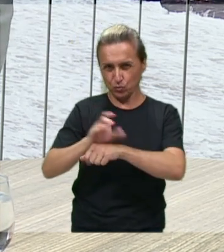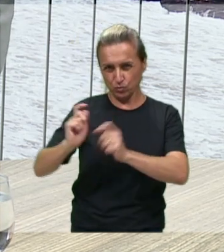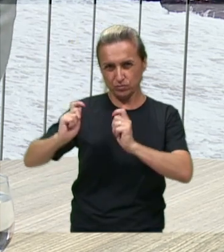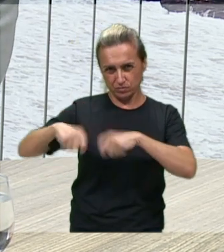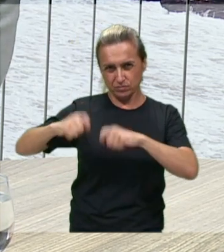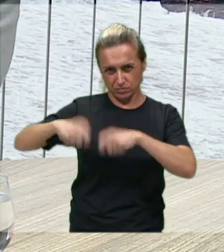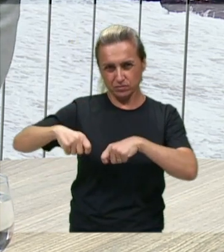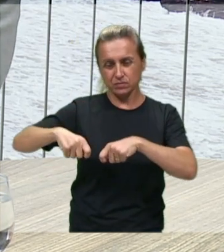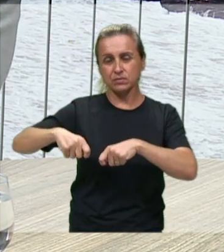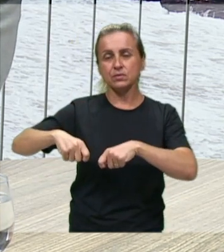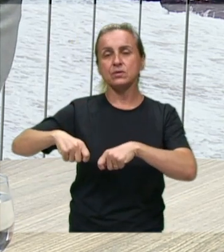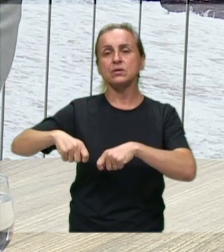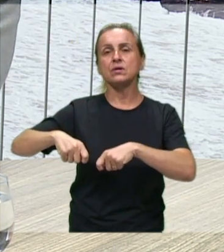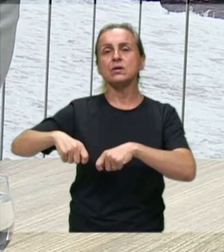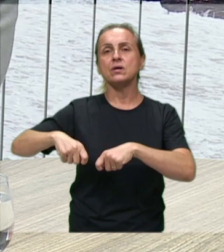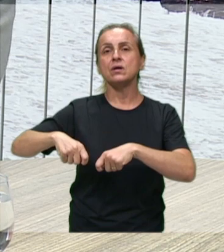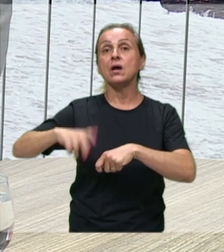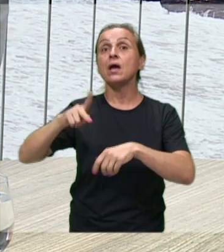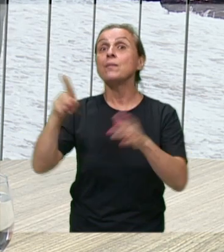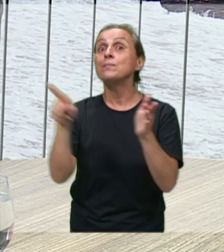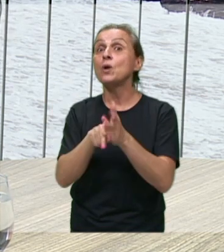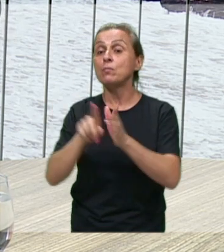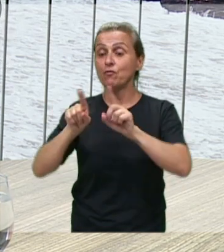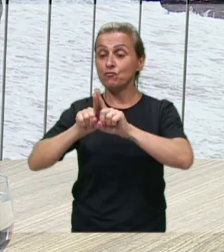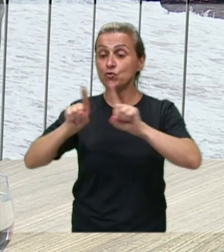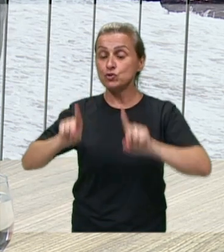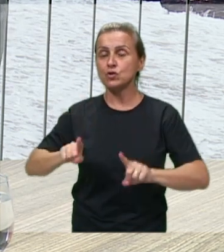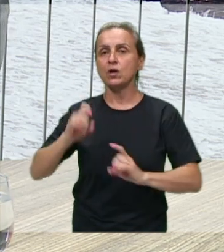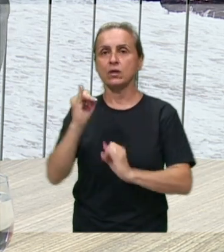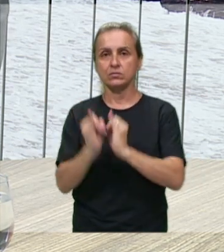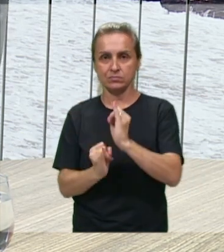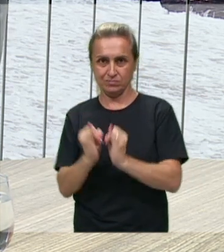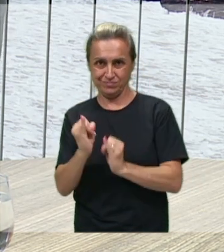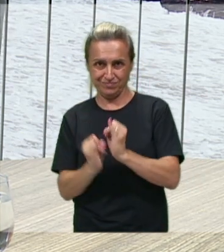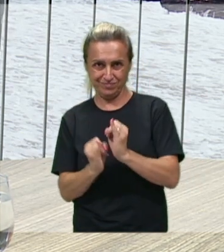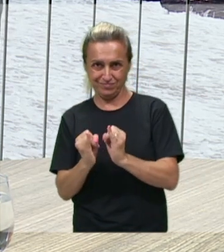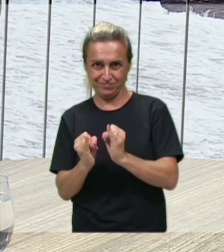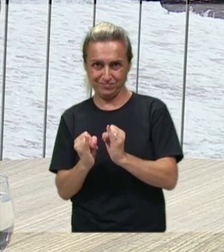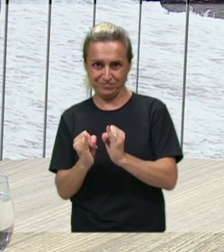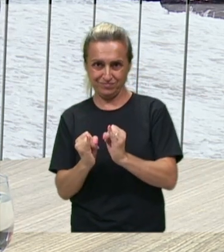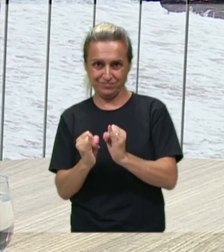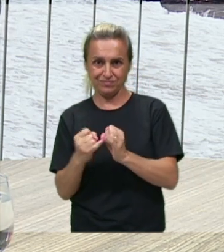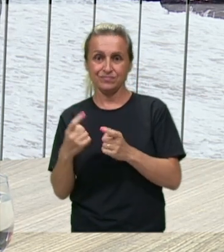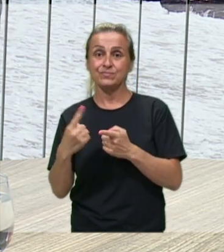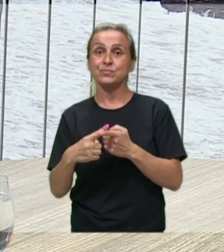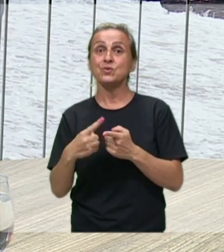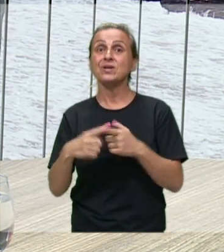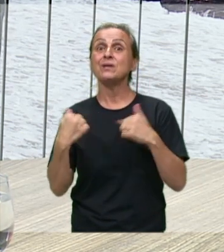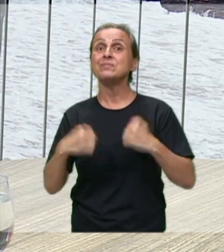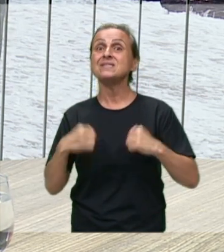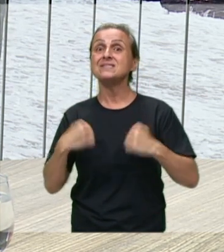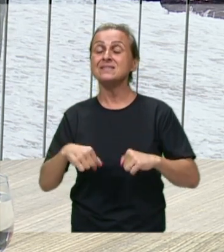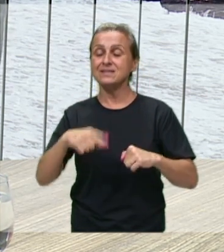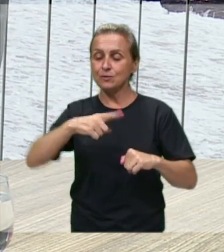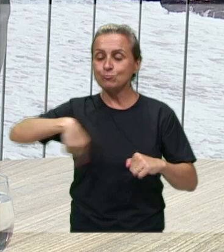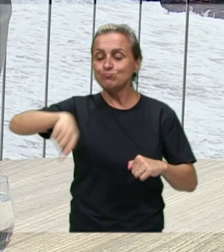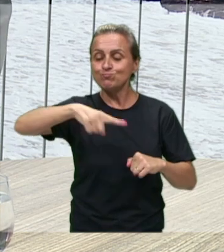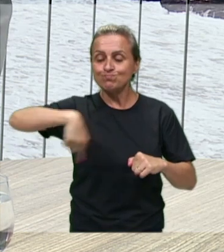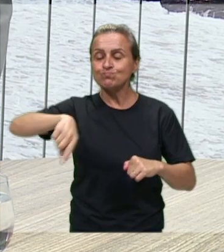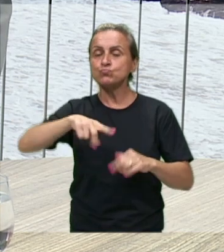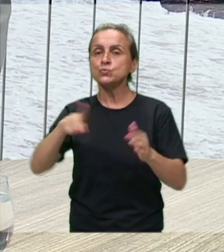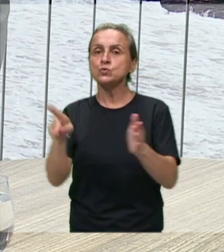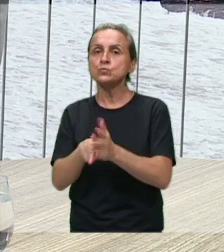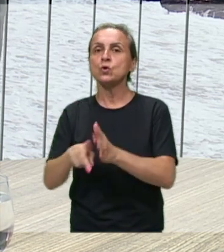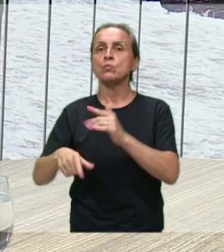muito mais direcionada para os colaboradores da indústria, porque isso tem que ter um ciclo, né, diferenciado de trabalho.